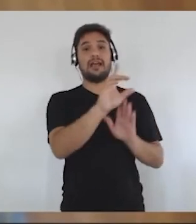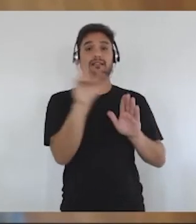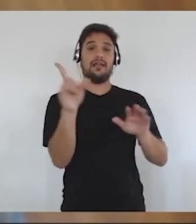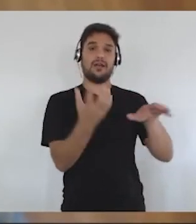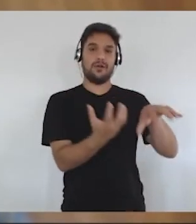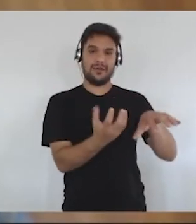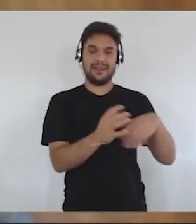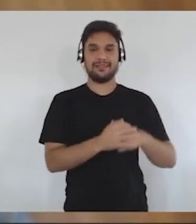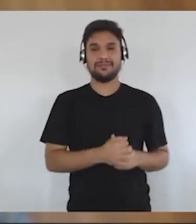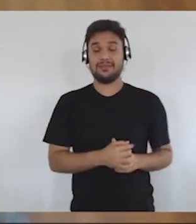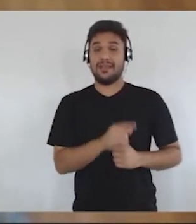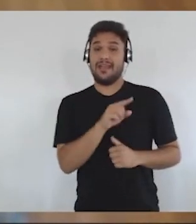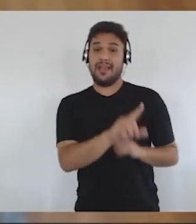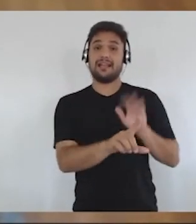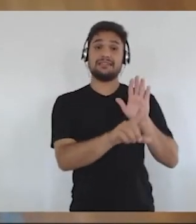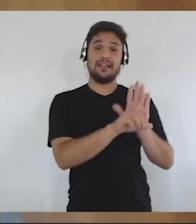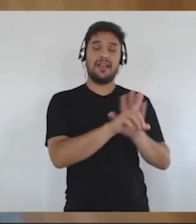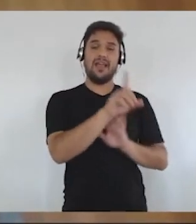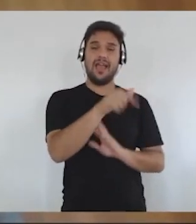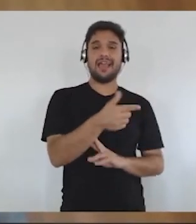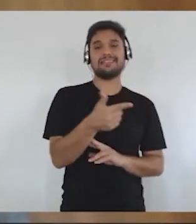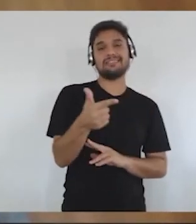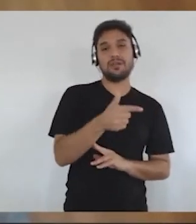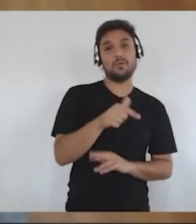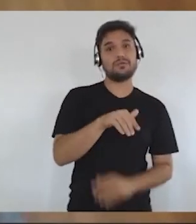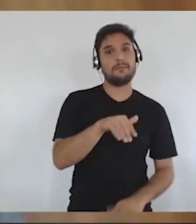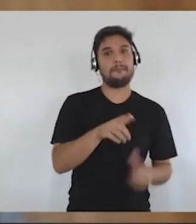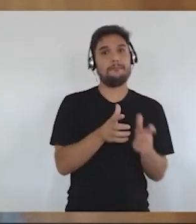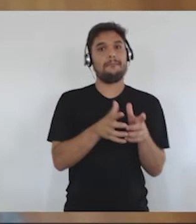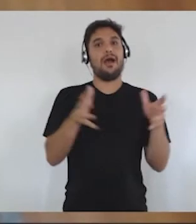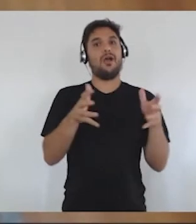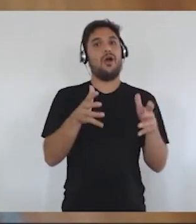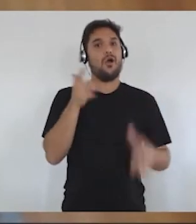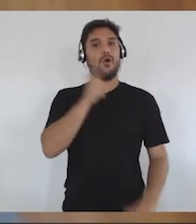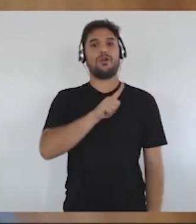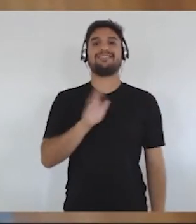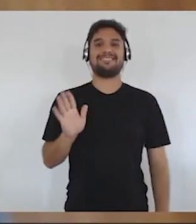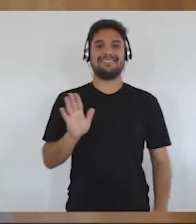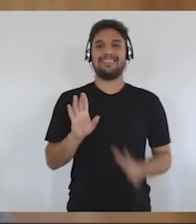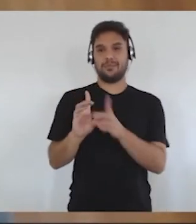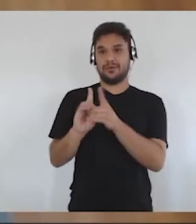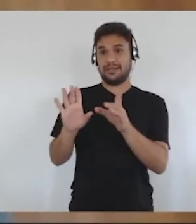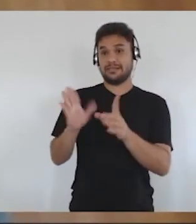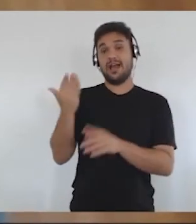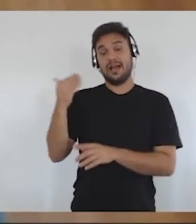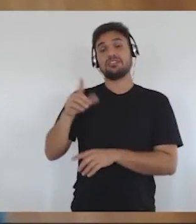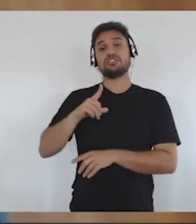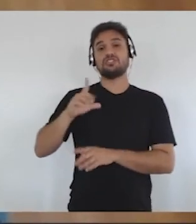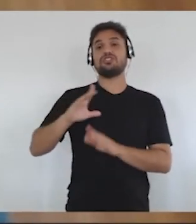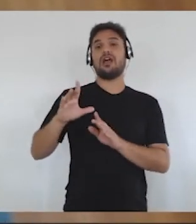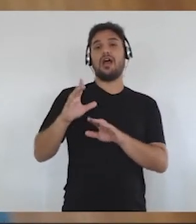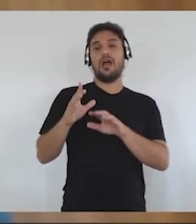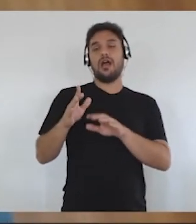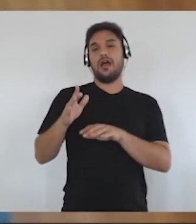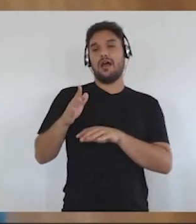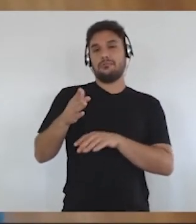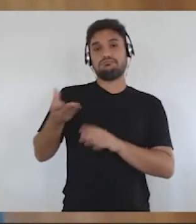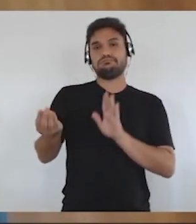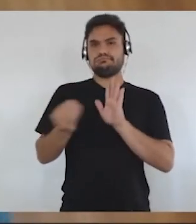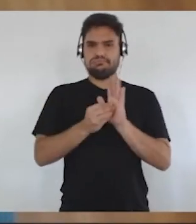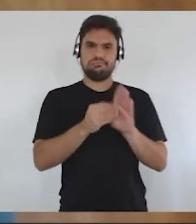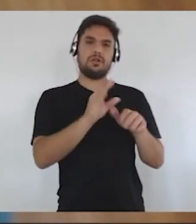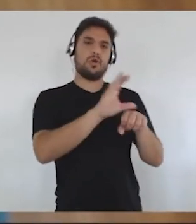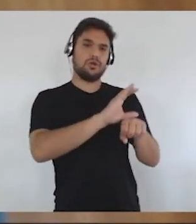Nacional, que aí foi a segunda grande conquista da advocacia. Tínhamos lá a constitucionalização da profissão e